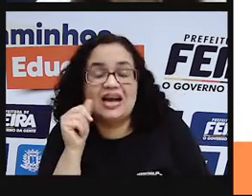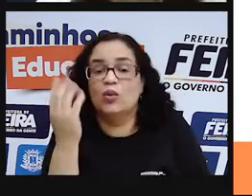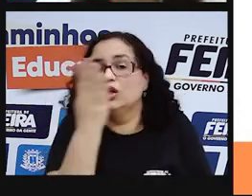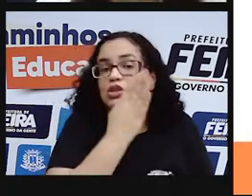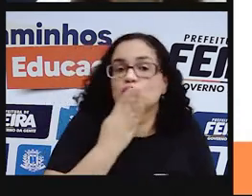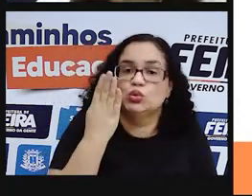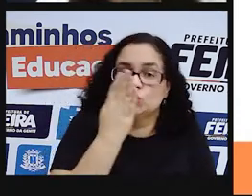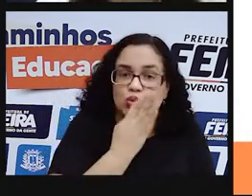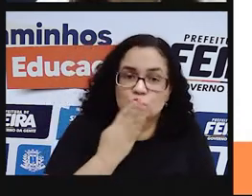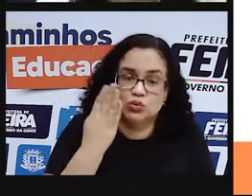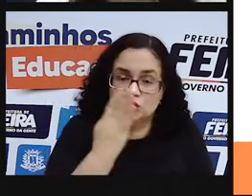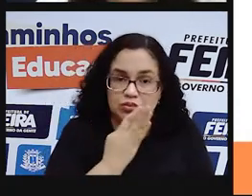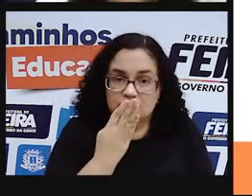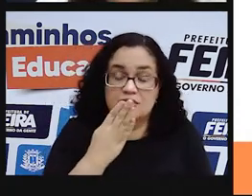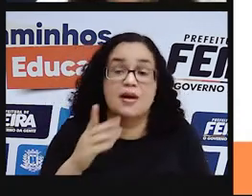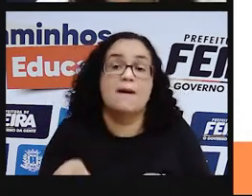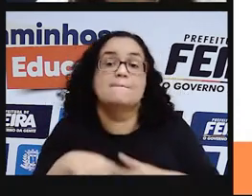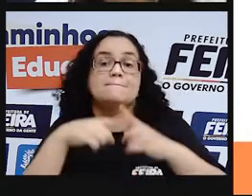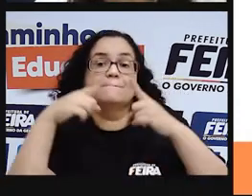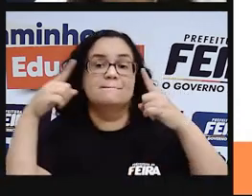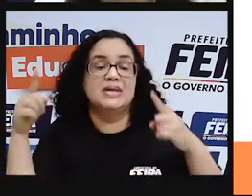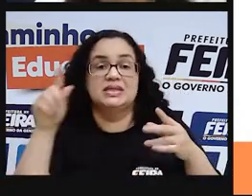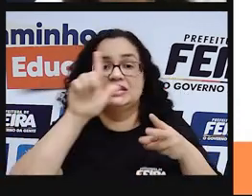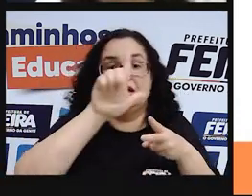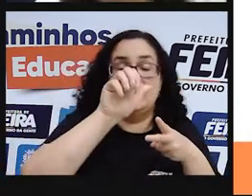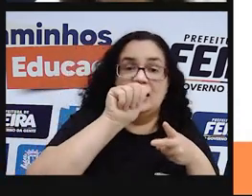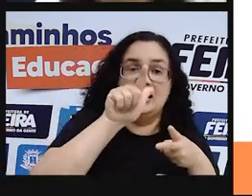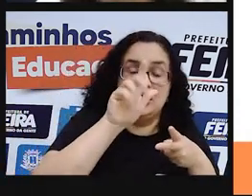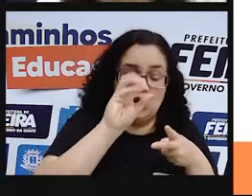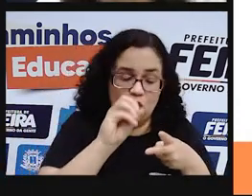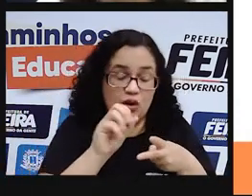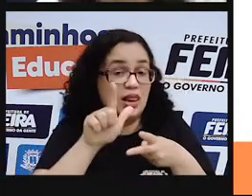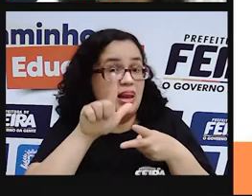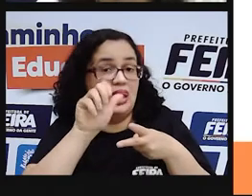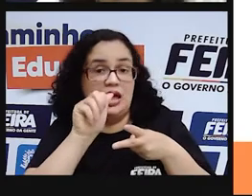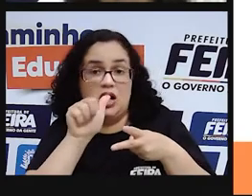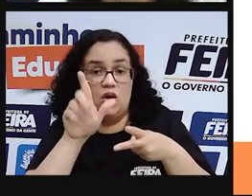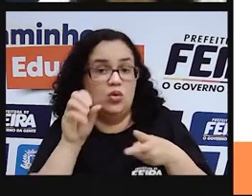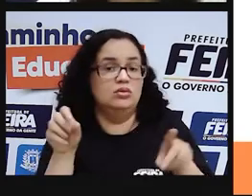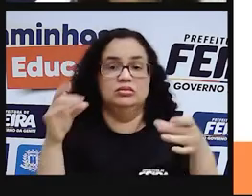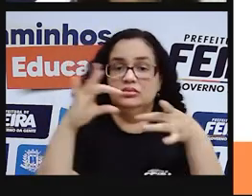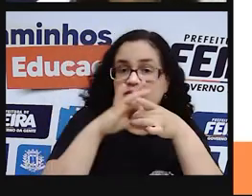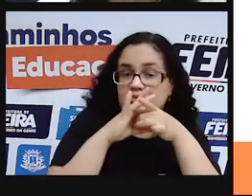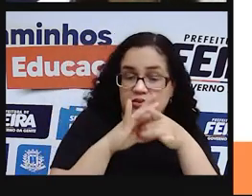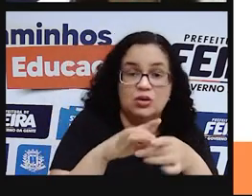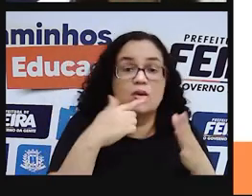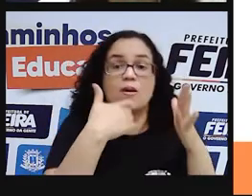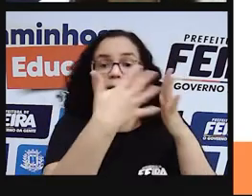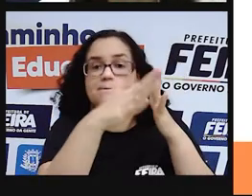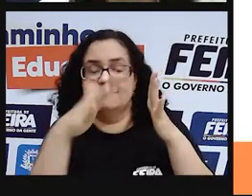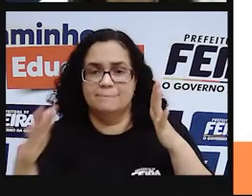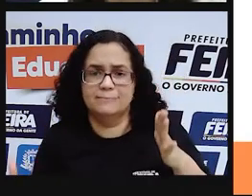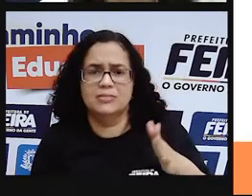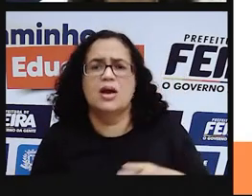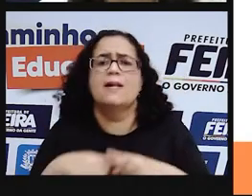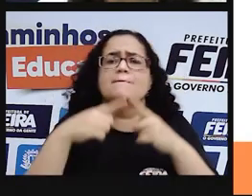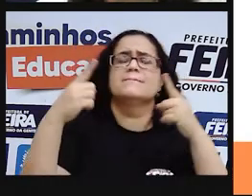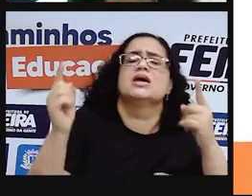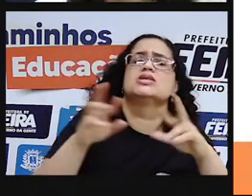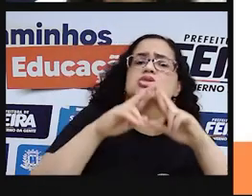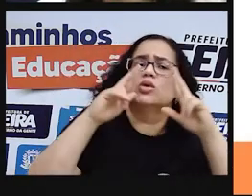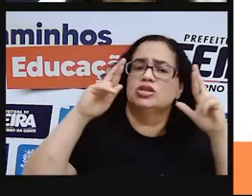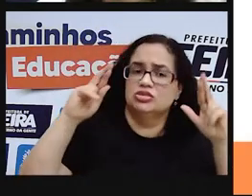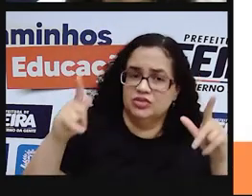doce mas Lago e lagoa não possuem ligação com o mar Mas qual é a diferença